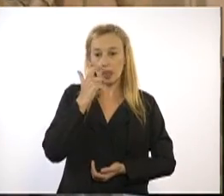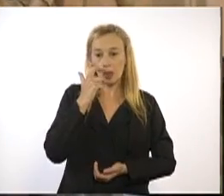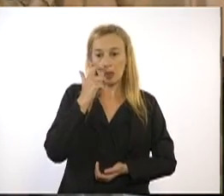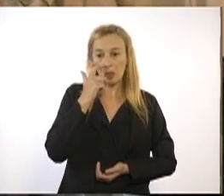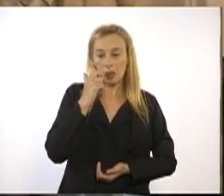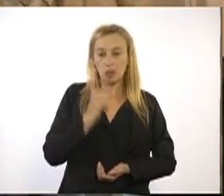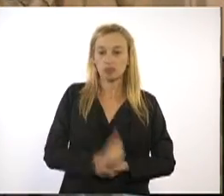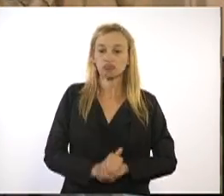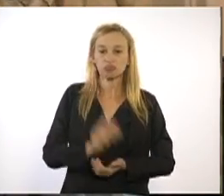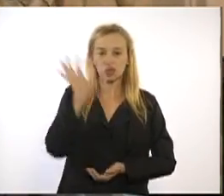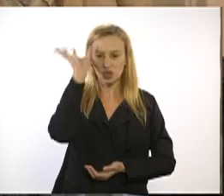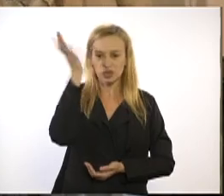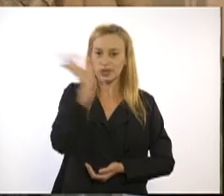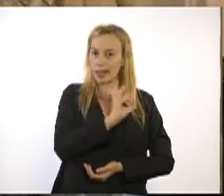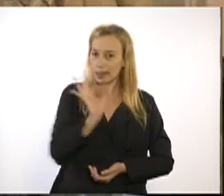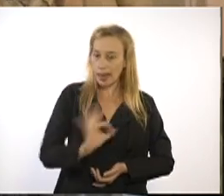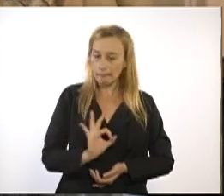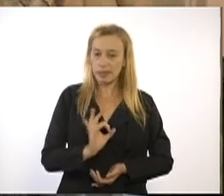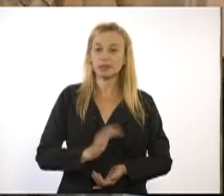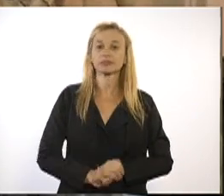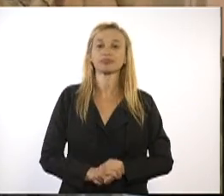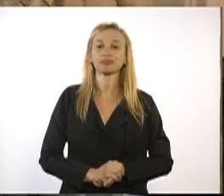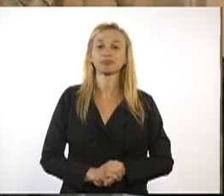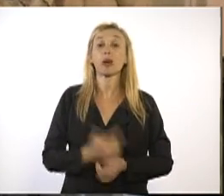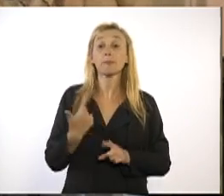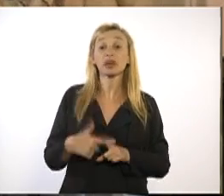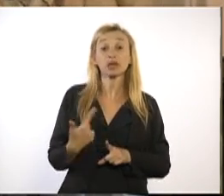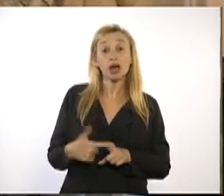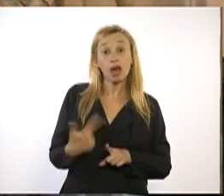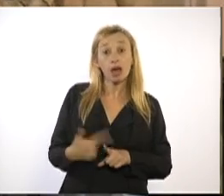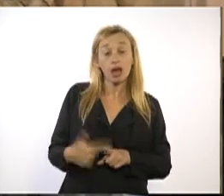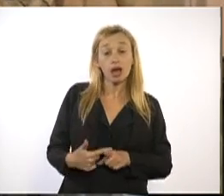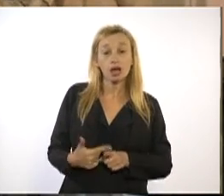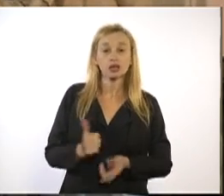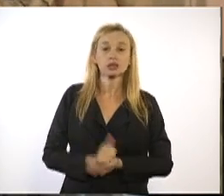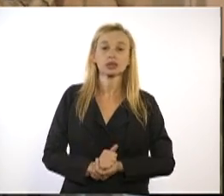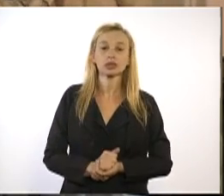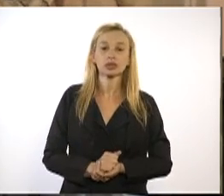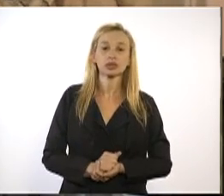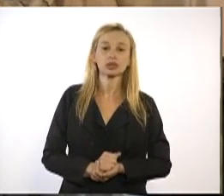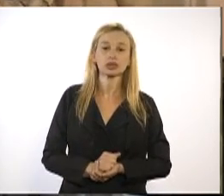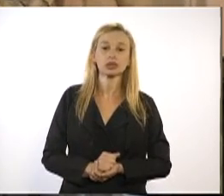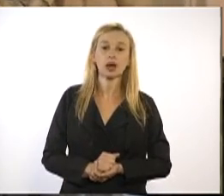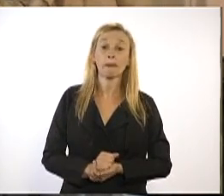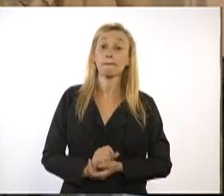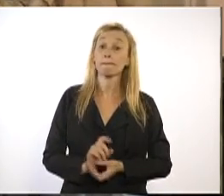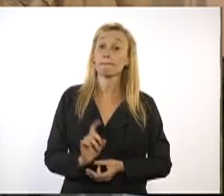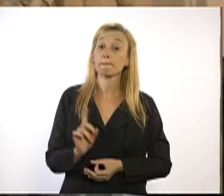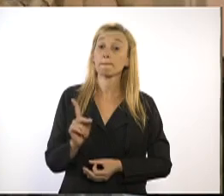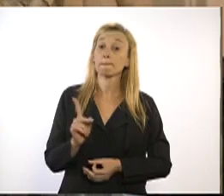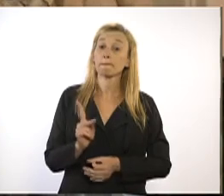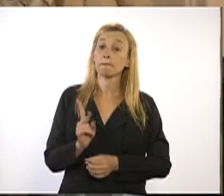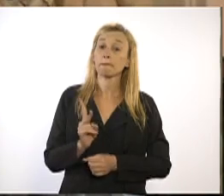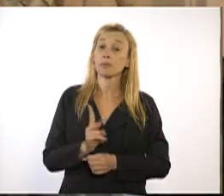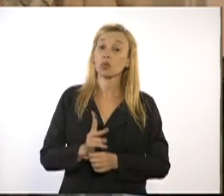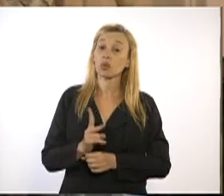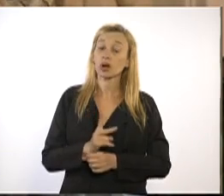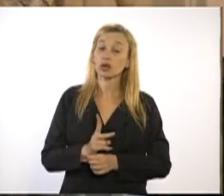sem solução, porque a douta Procuradoria-Geral do